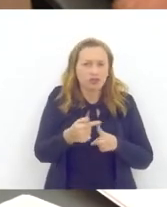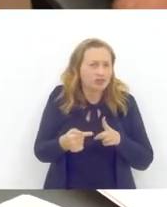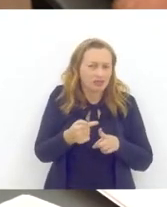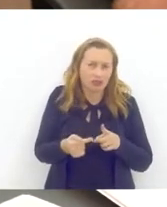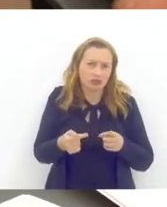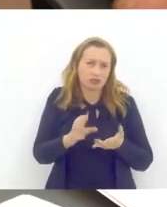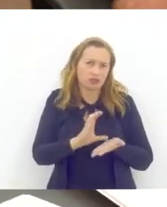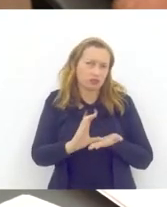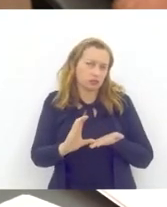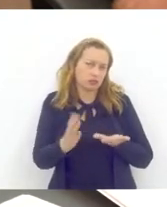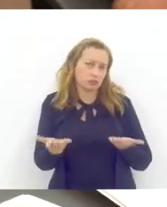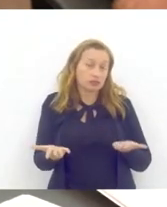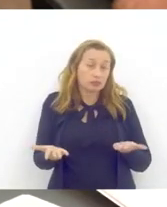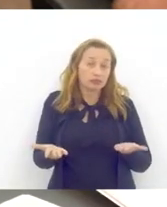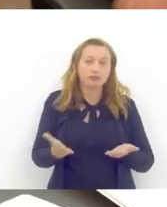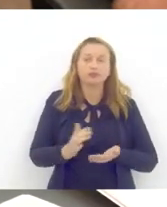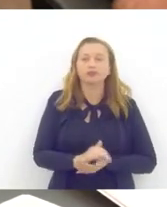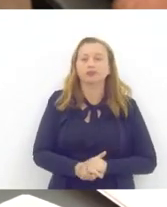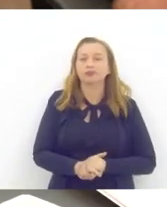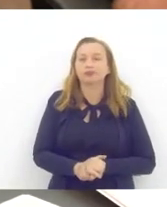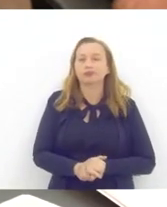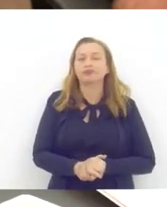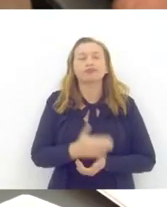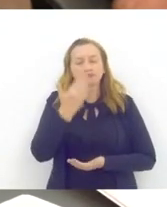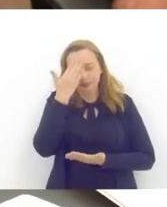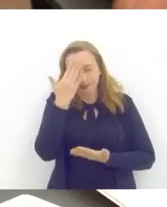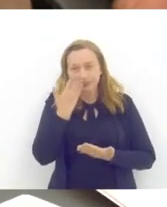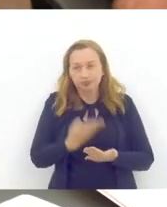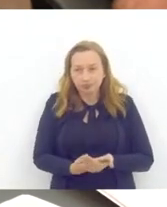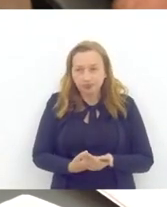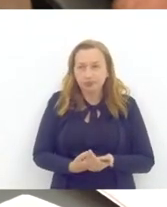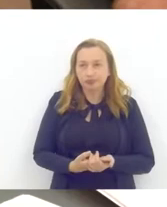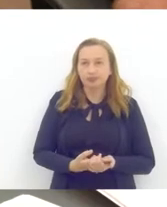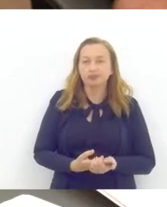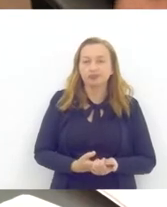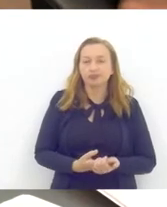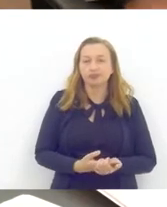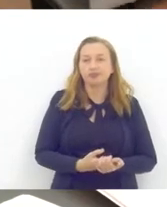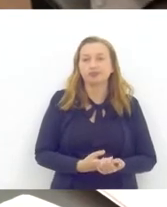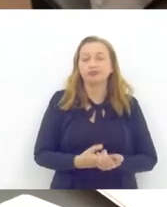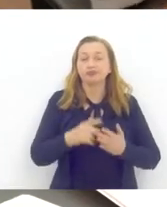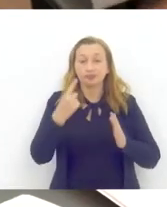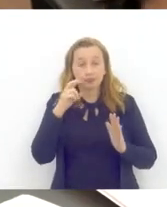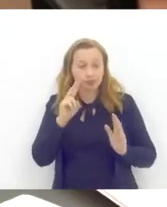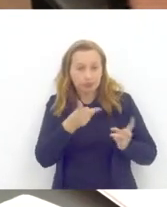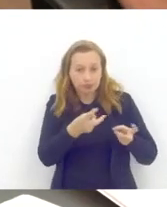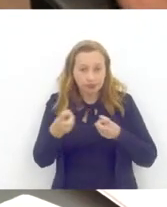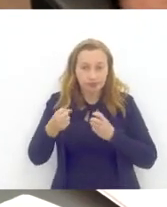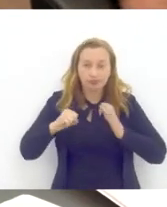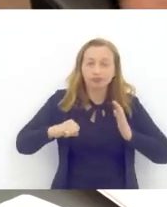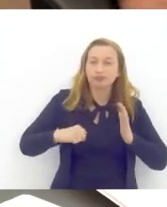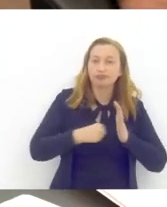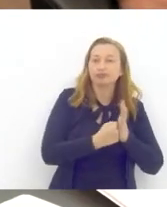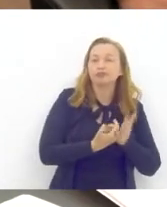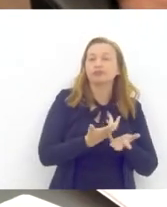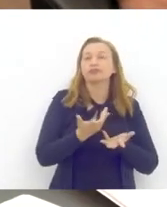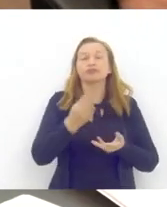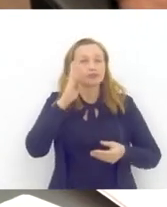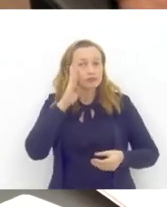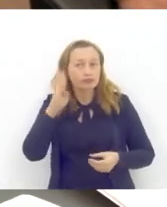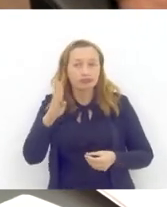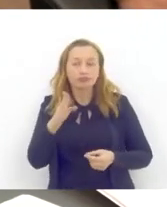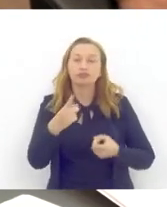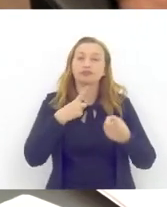recursos. Então, assim, eu acredito que, tendo em vista este impacto, é fundamental que a gente faça